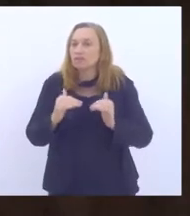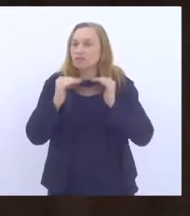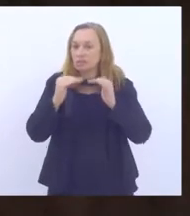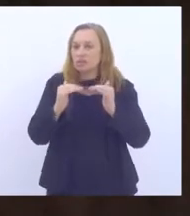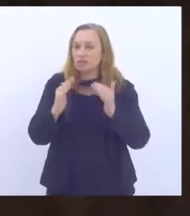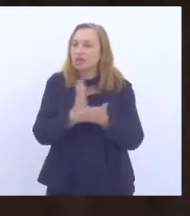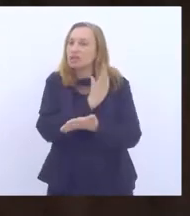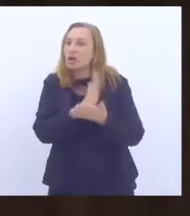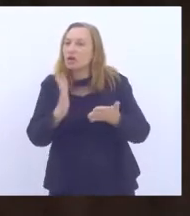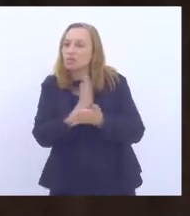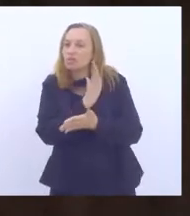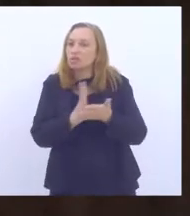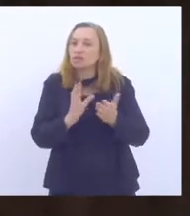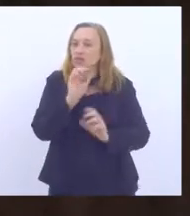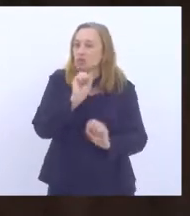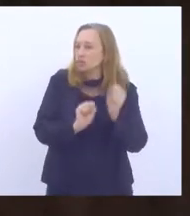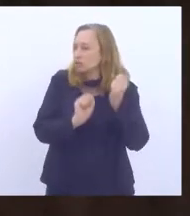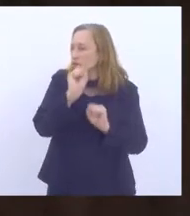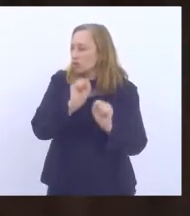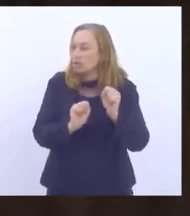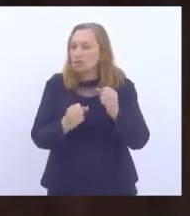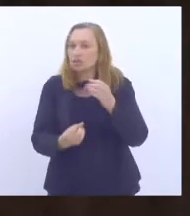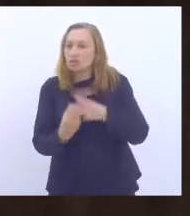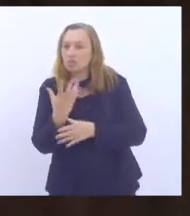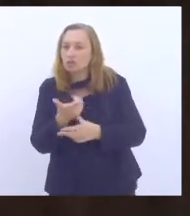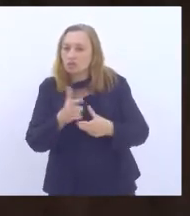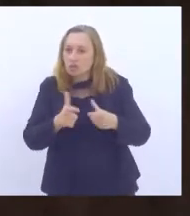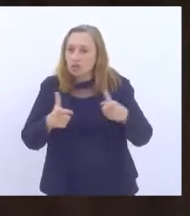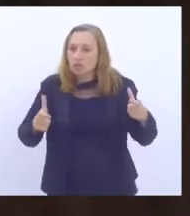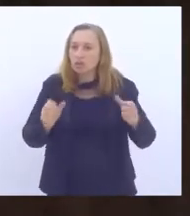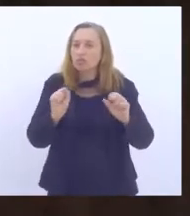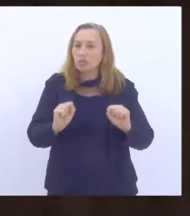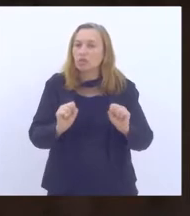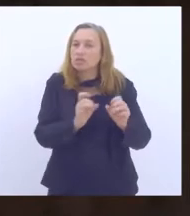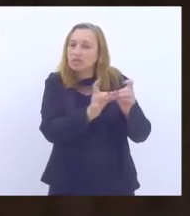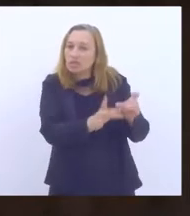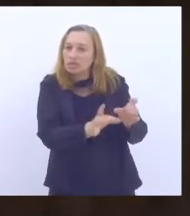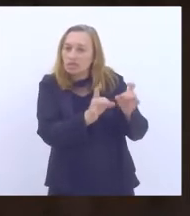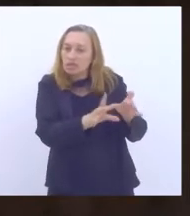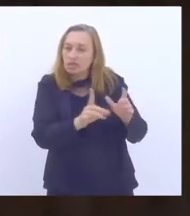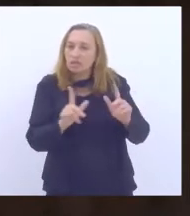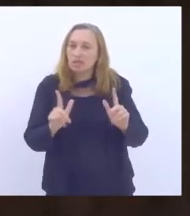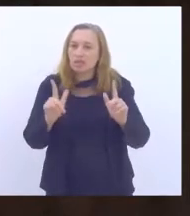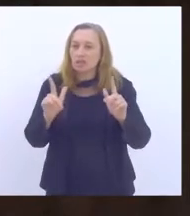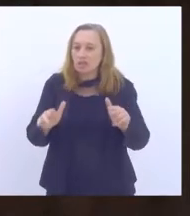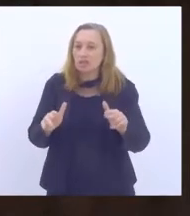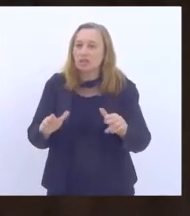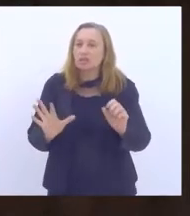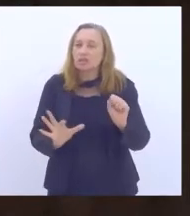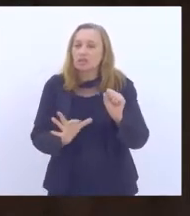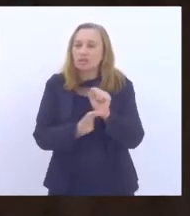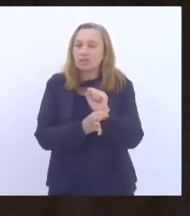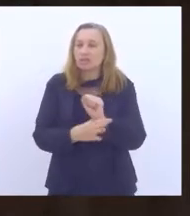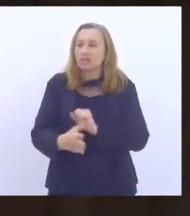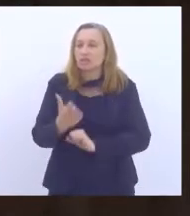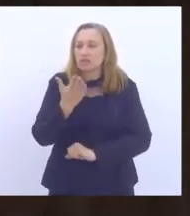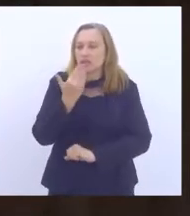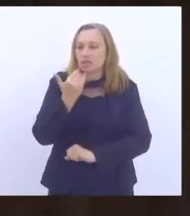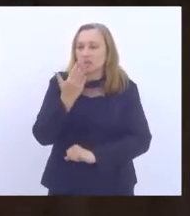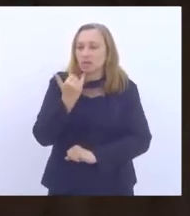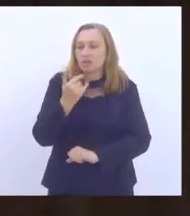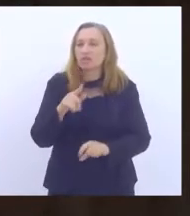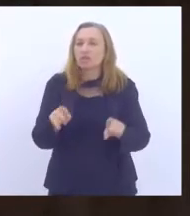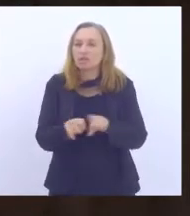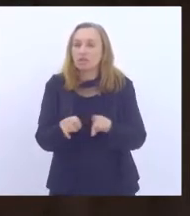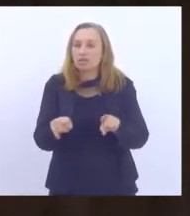aos industrializados as grandes Produções possam ser comercializados ao mesmo tempo com segurança sanitária e